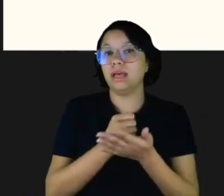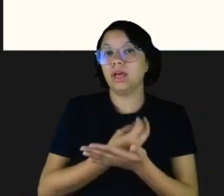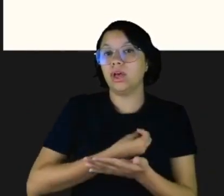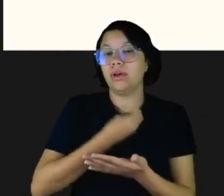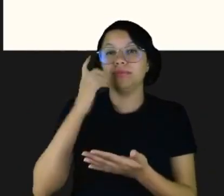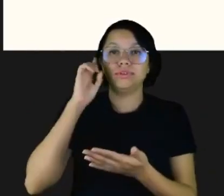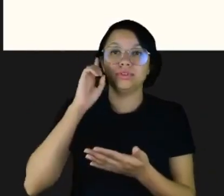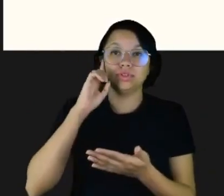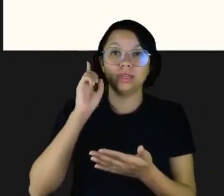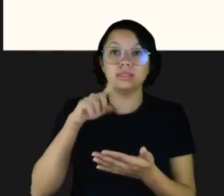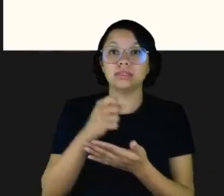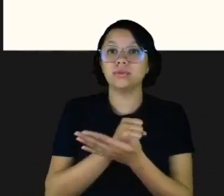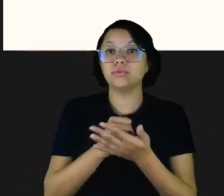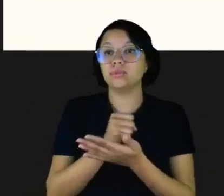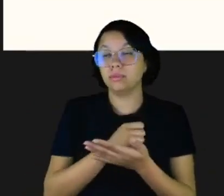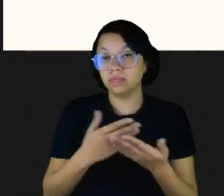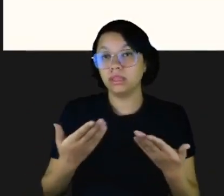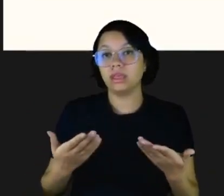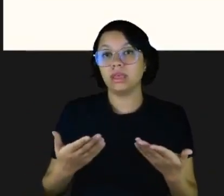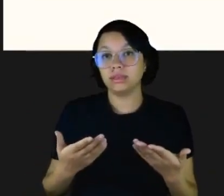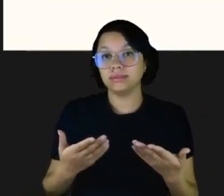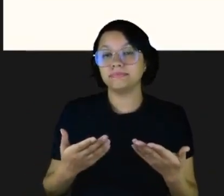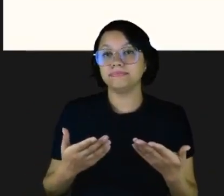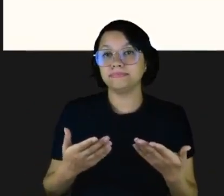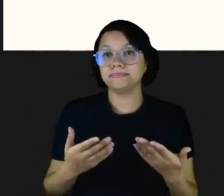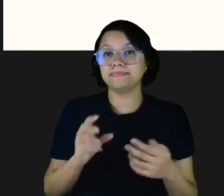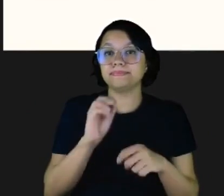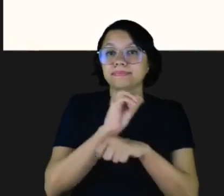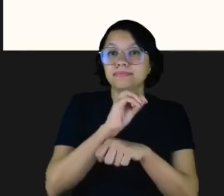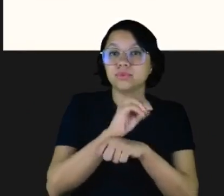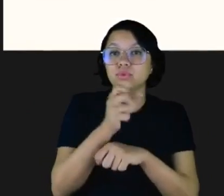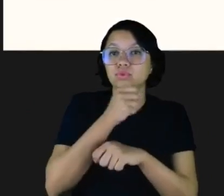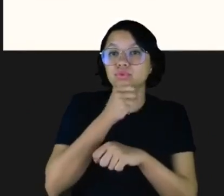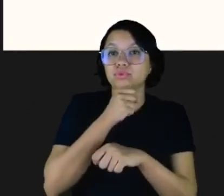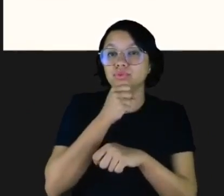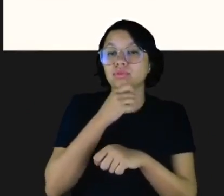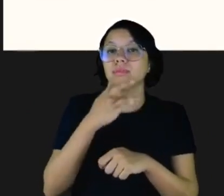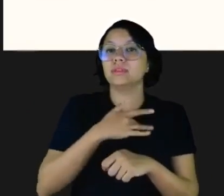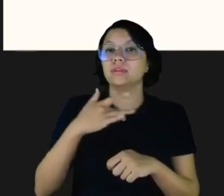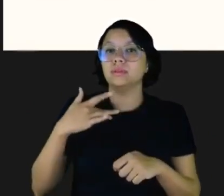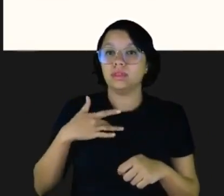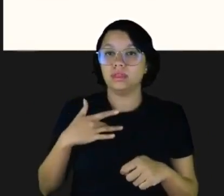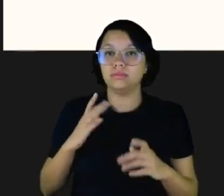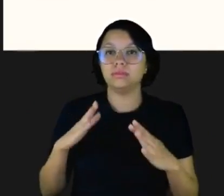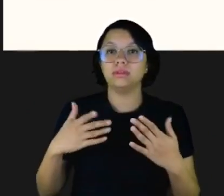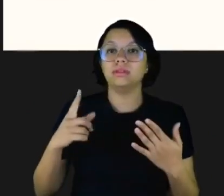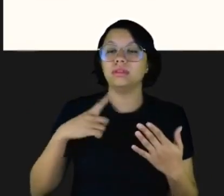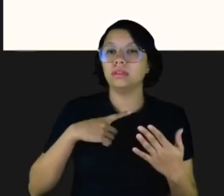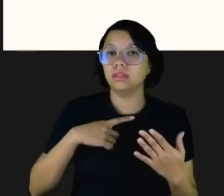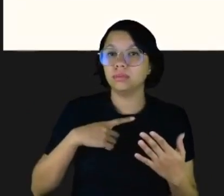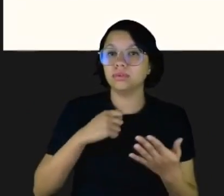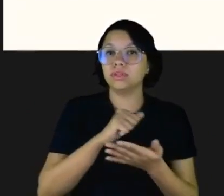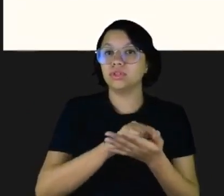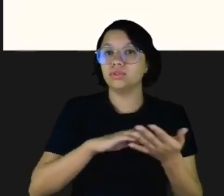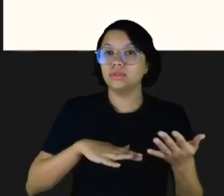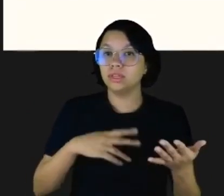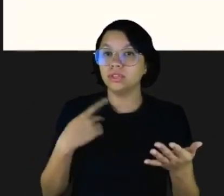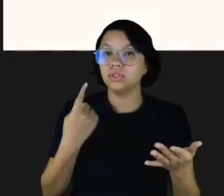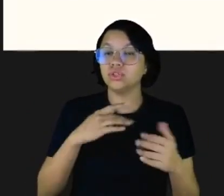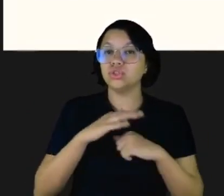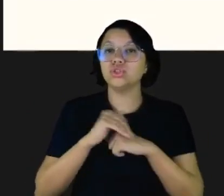são fundamentais para a manutenção de um envelhecimento saudável. E nós temos as atividades que a gente